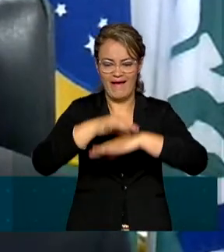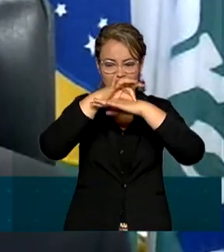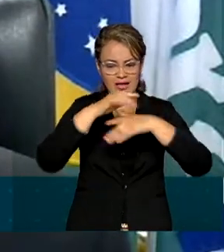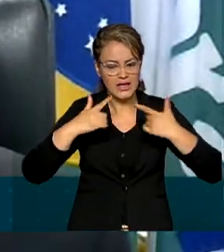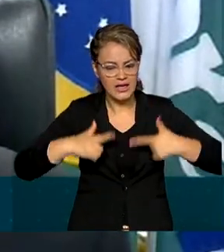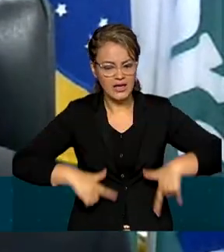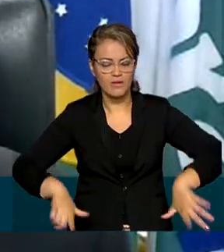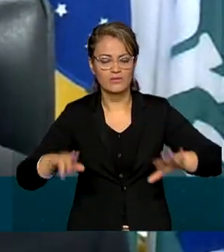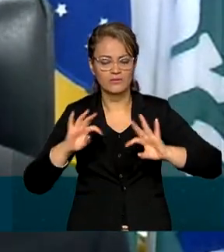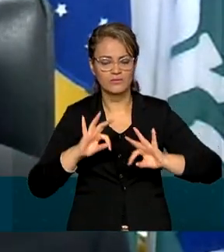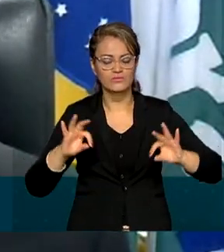de baixo carbono. E aí Obrigado.